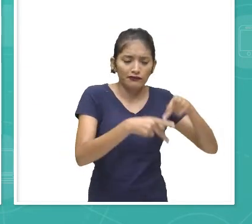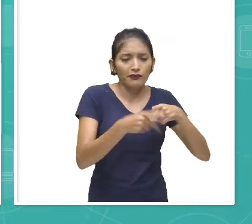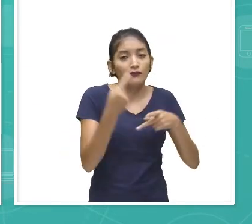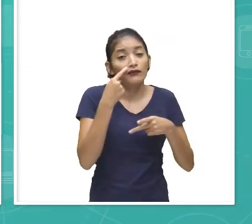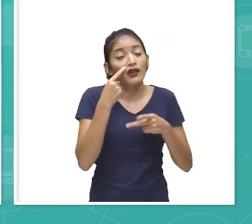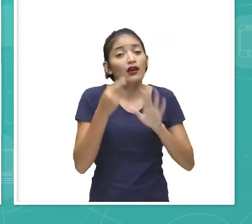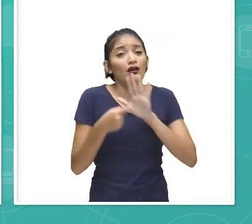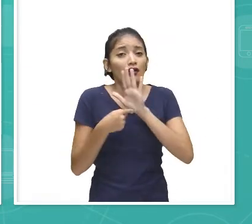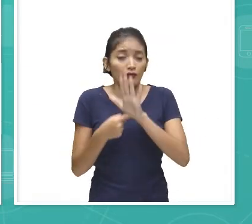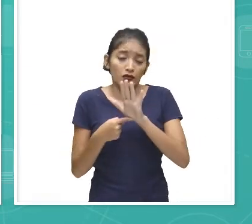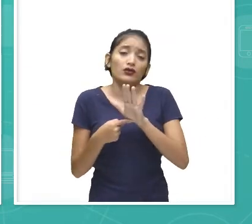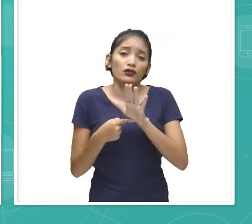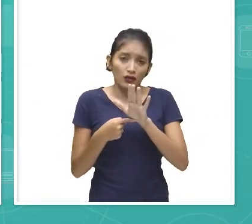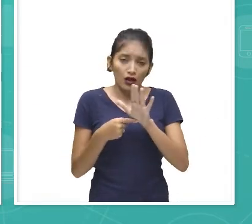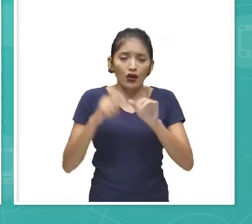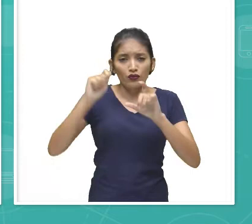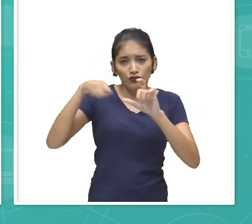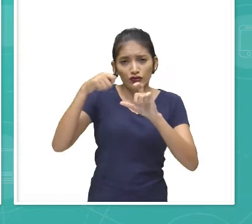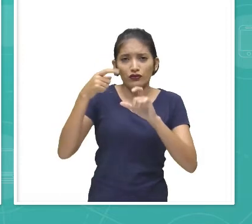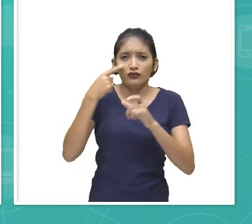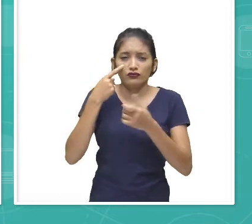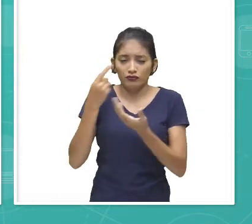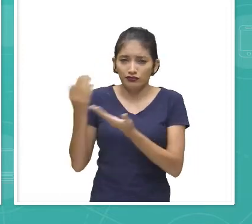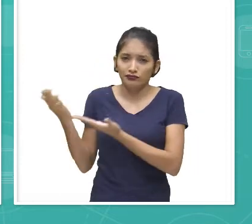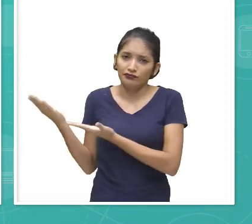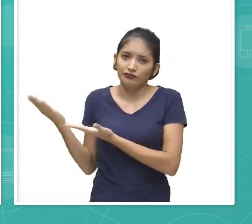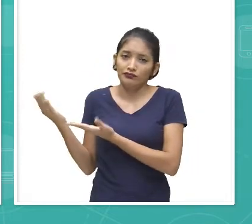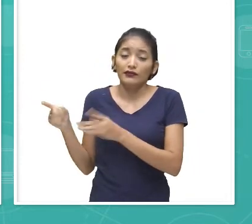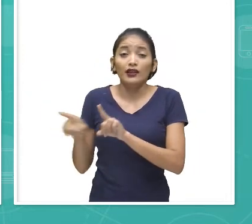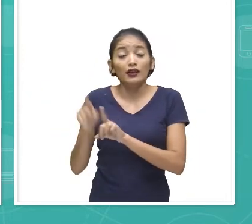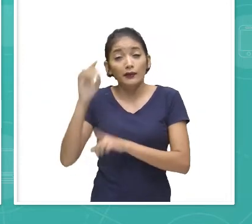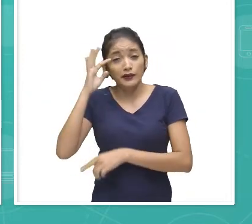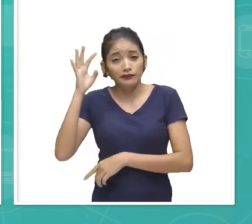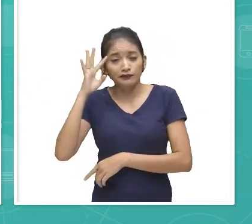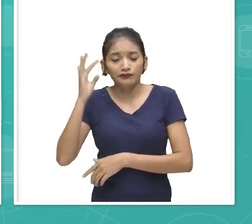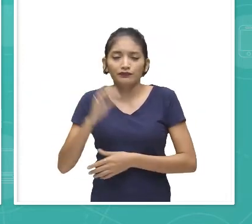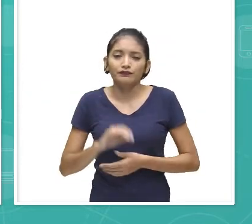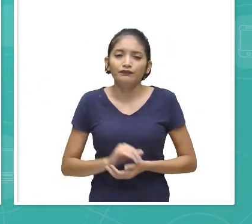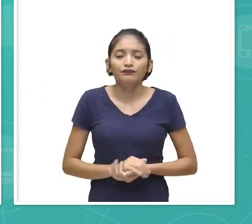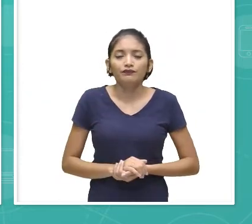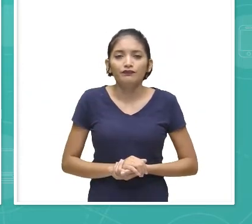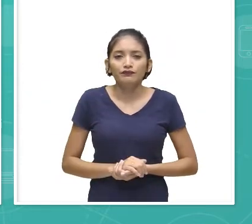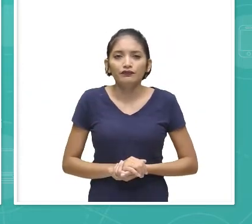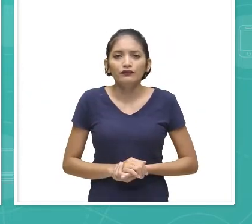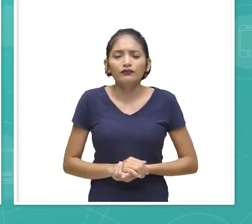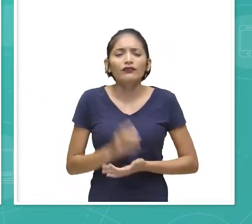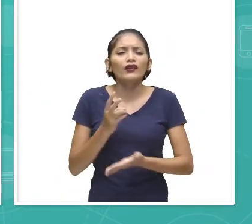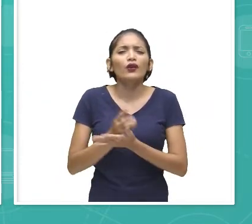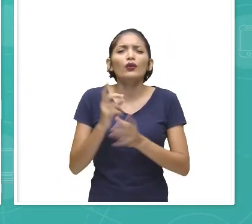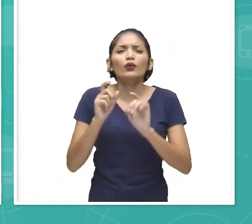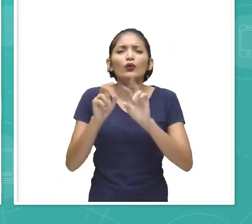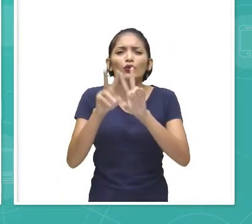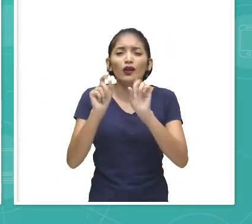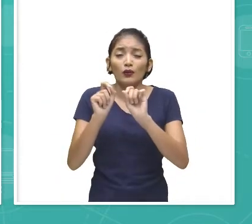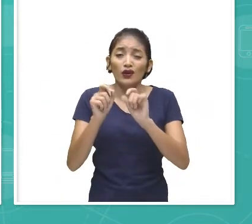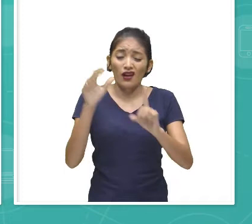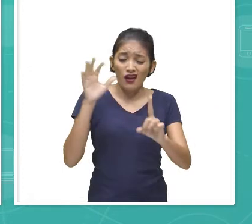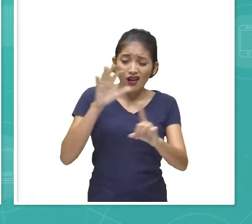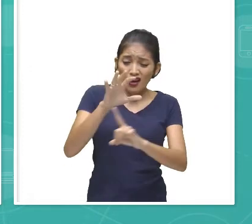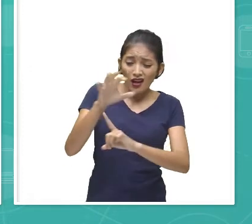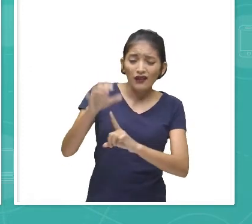imagem dos Iorubás e eu quero trazer mais uma reflexão. Sempre que a gente fala sobre essa influência africana no